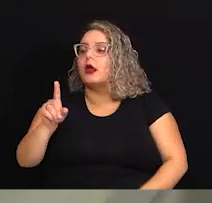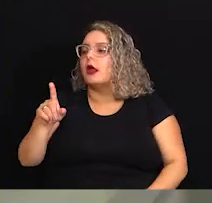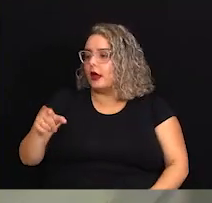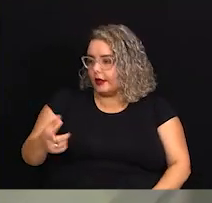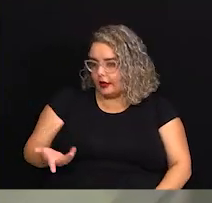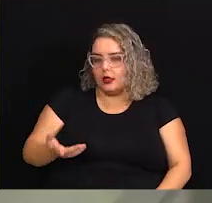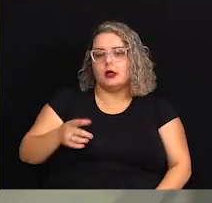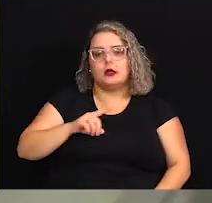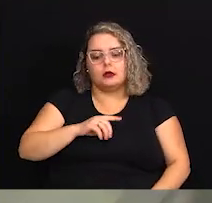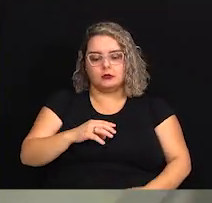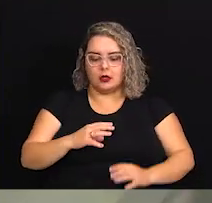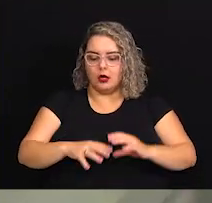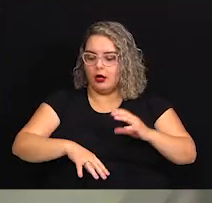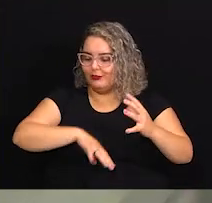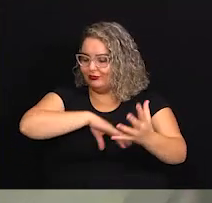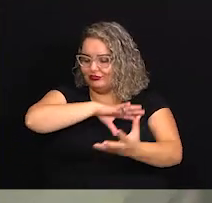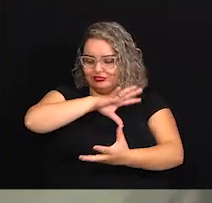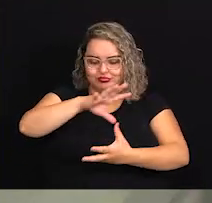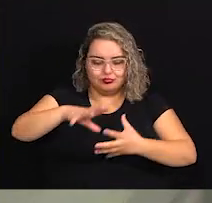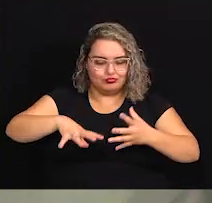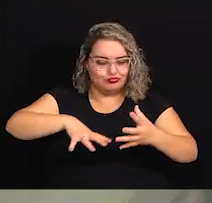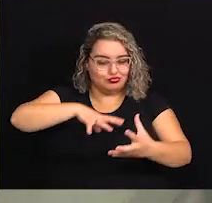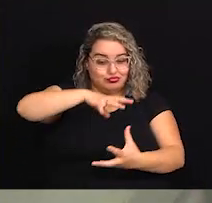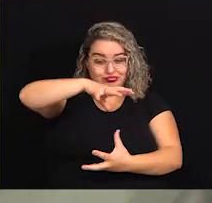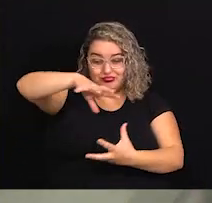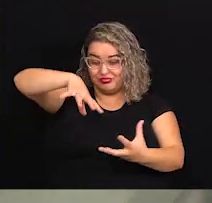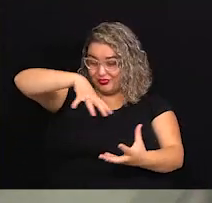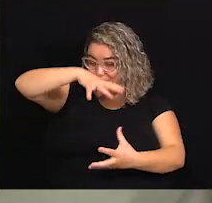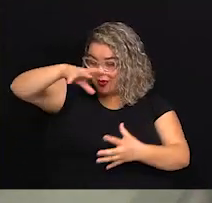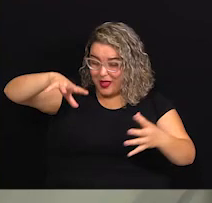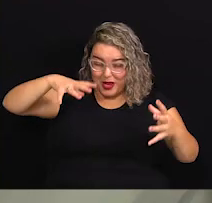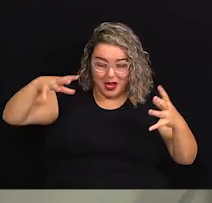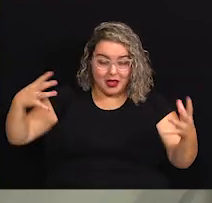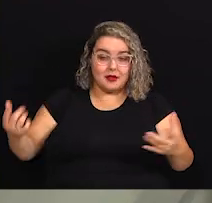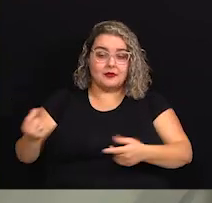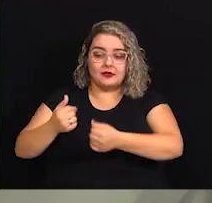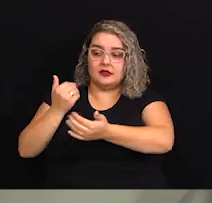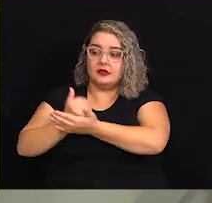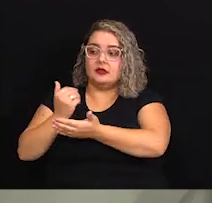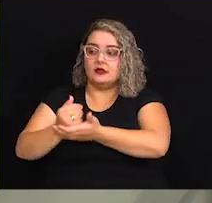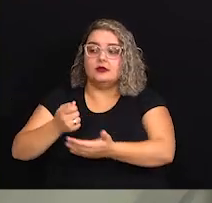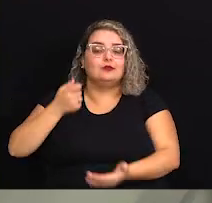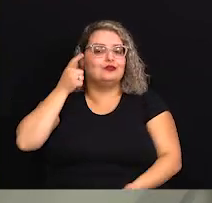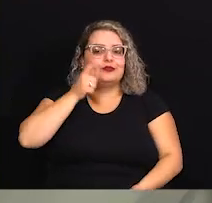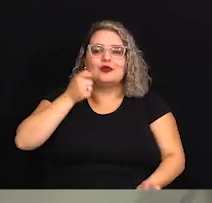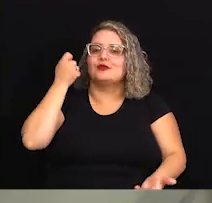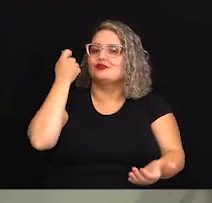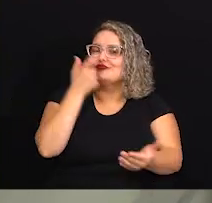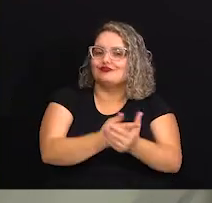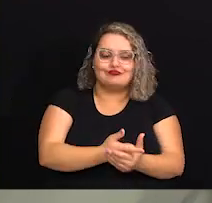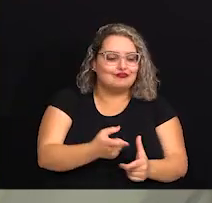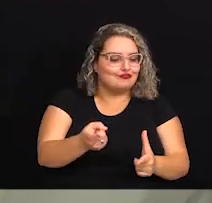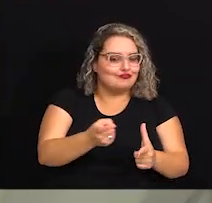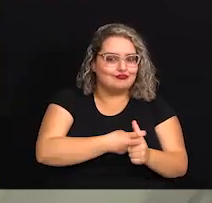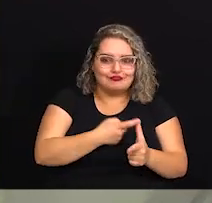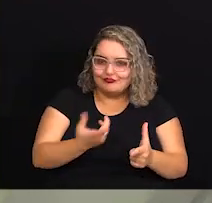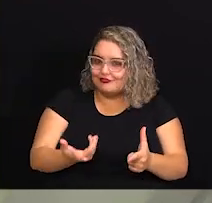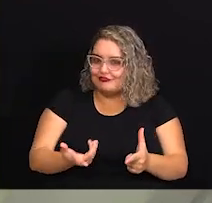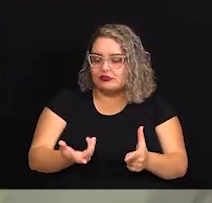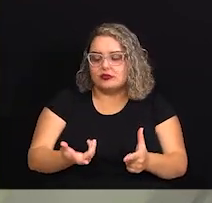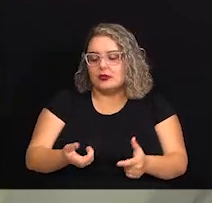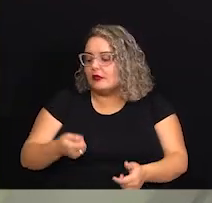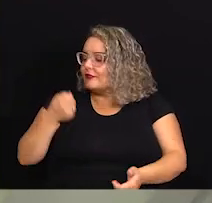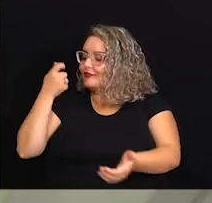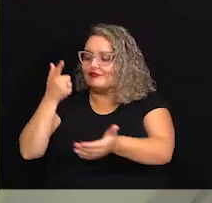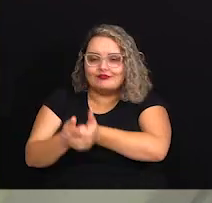se enrolando mais, senão vira uma bola de neve. Eu faço empréstimo para cobrir uma dívida. Eu não consigo pagar aquele empréstimo, a dívida só